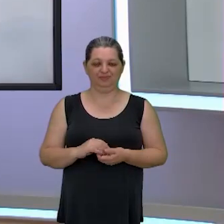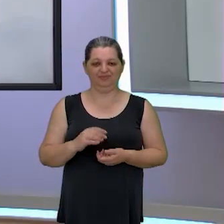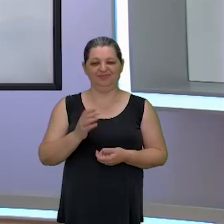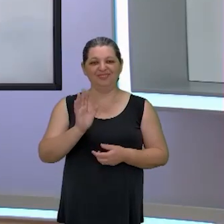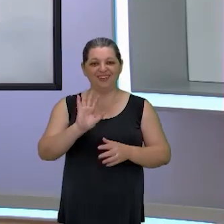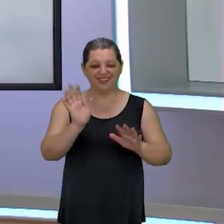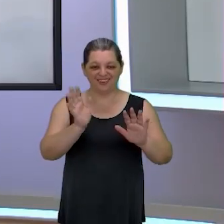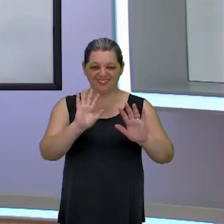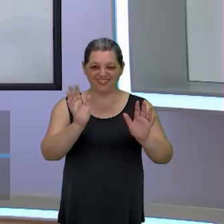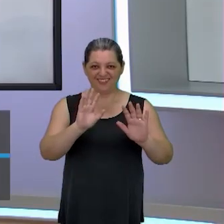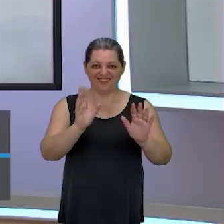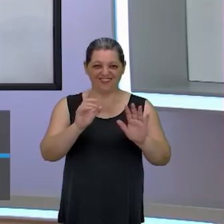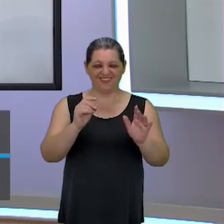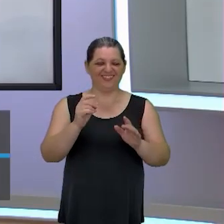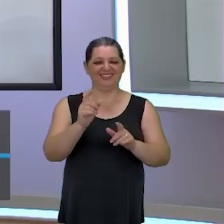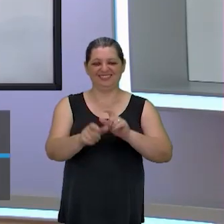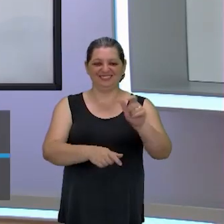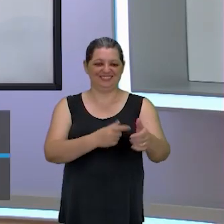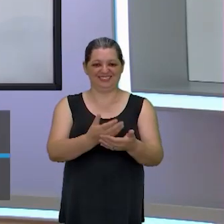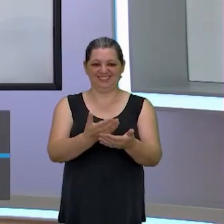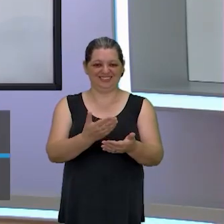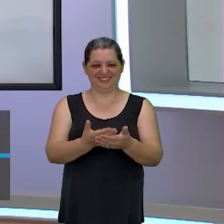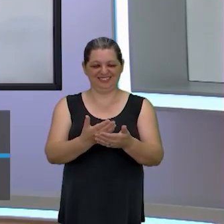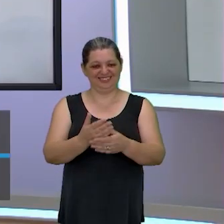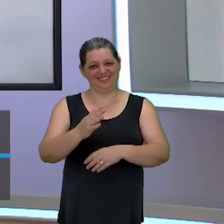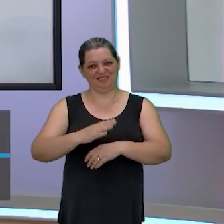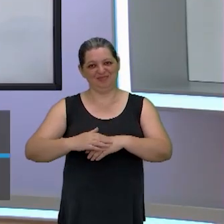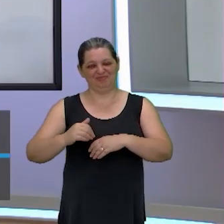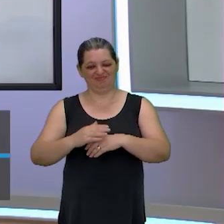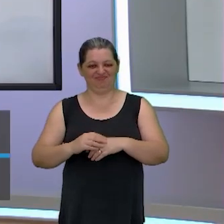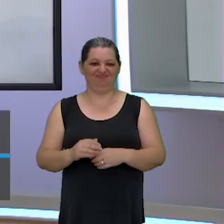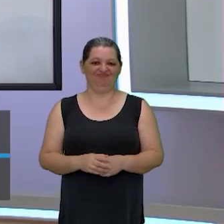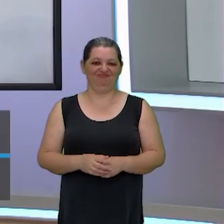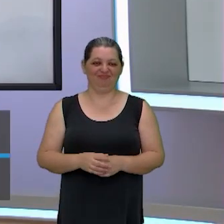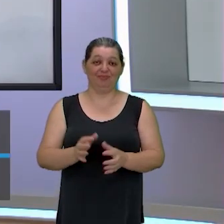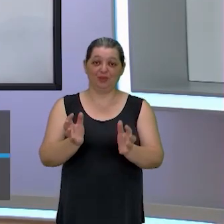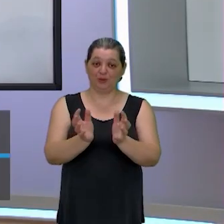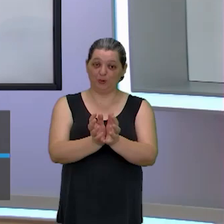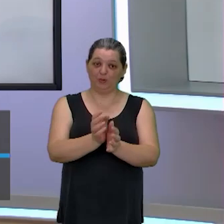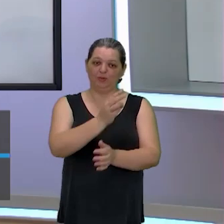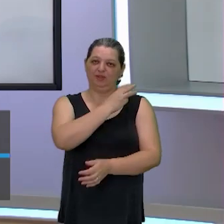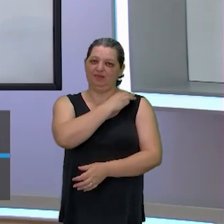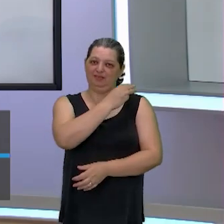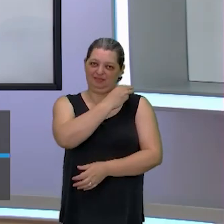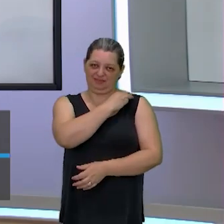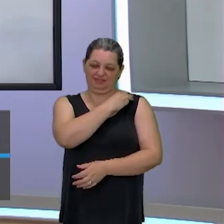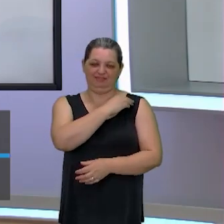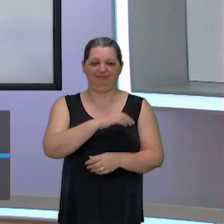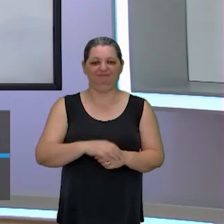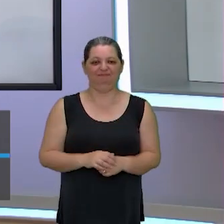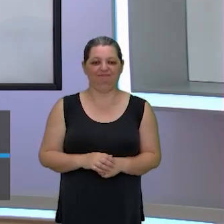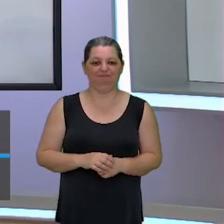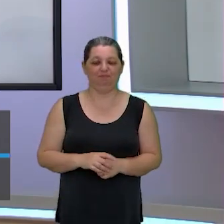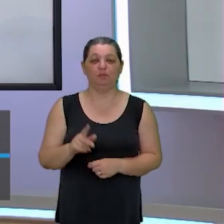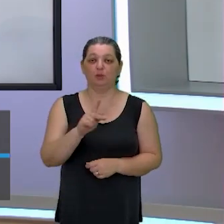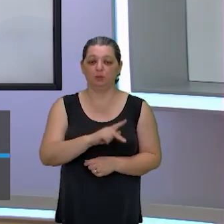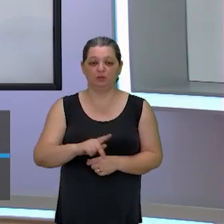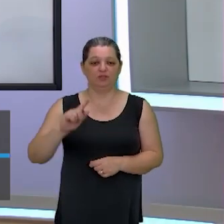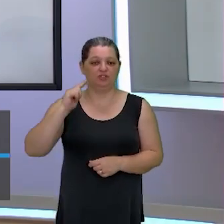alô para meus estudantes queridos da 3ª série do Ensino Médio